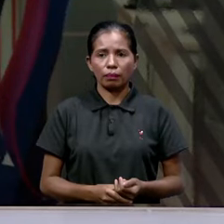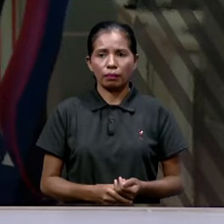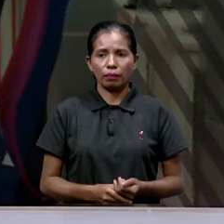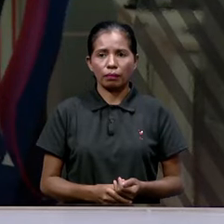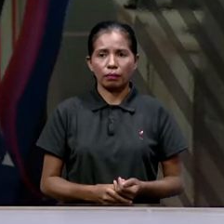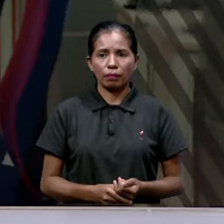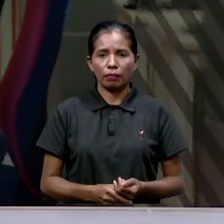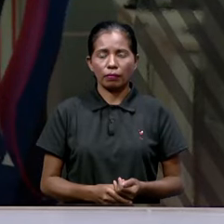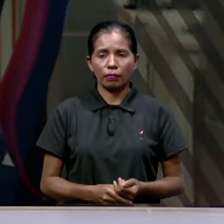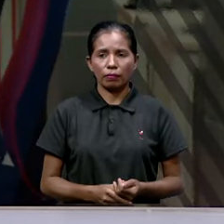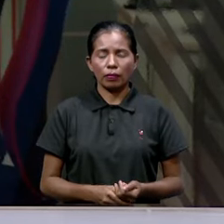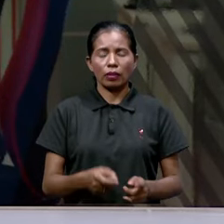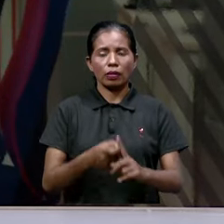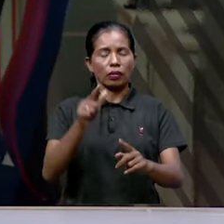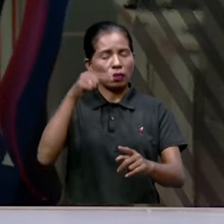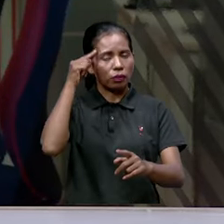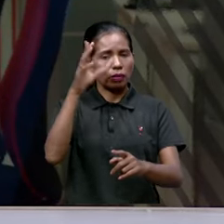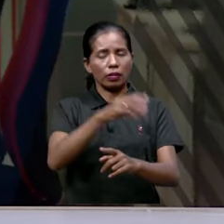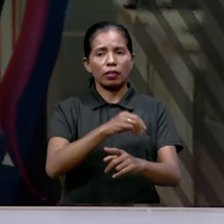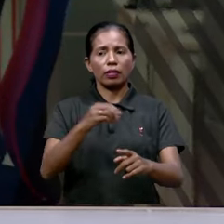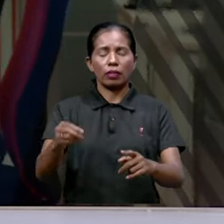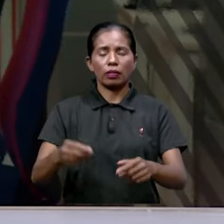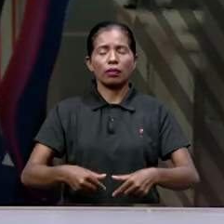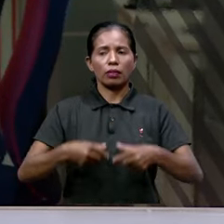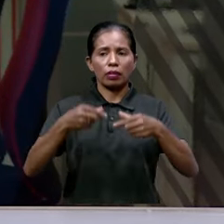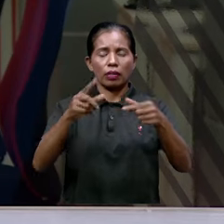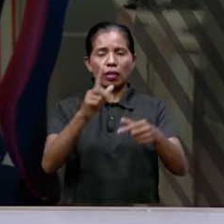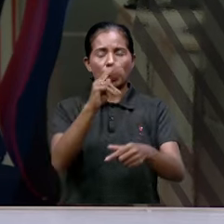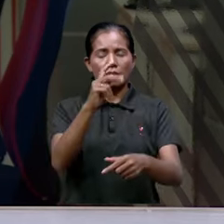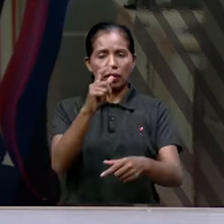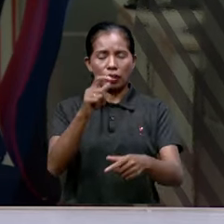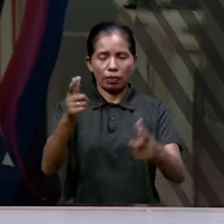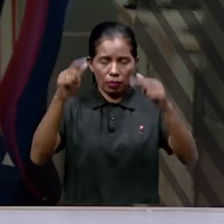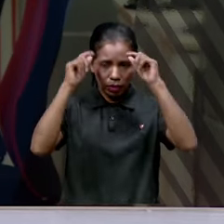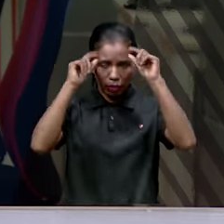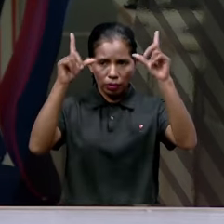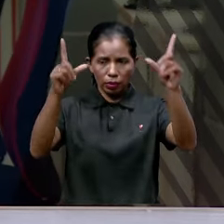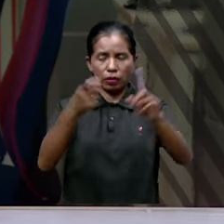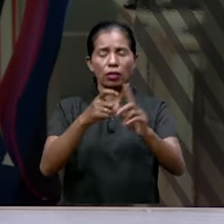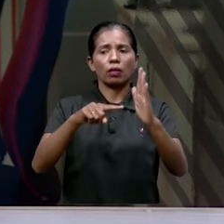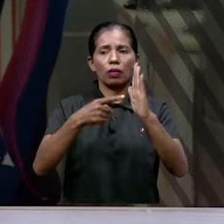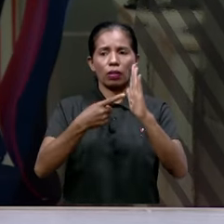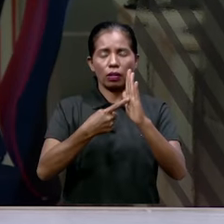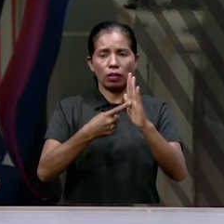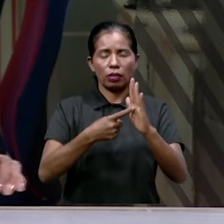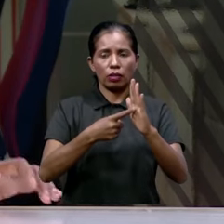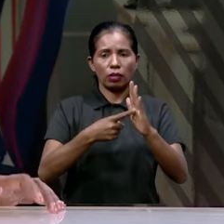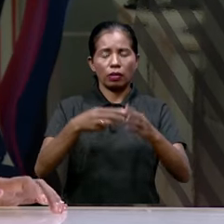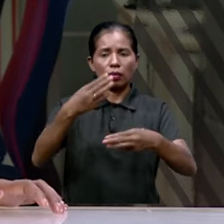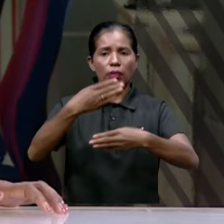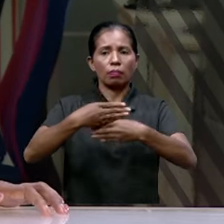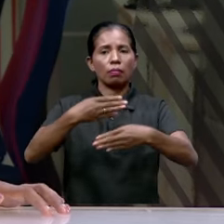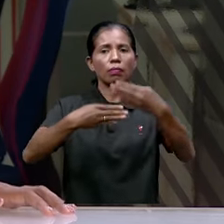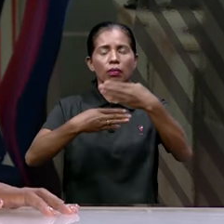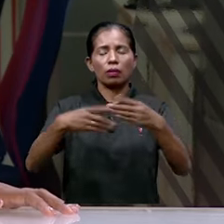No relatório russo governo se Tenggara Timor, exportação em Tetenian, mais Timor-Leste, hau russo bloco ai